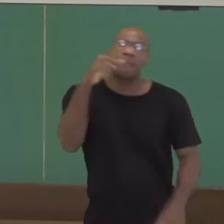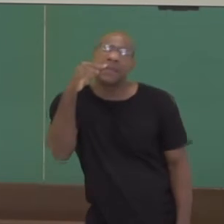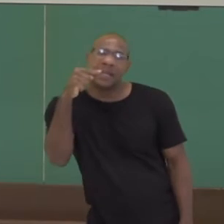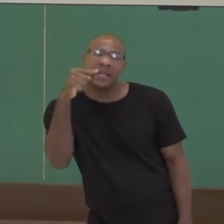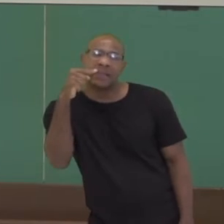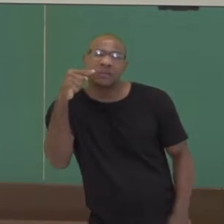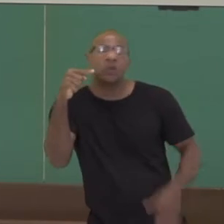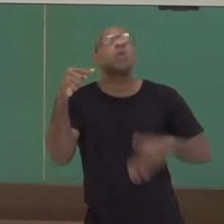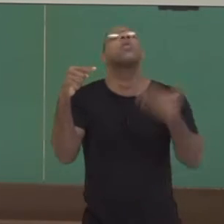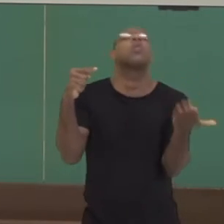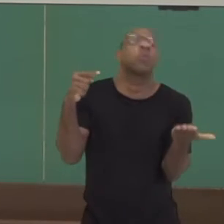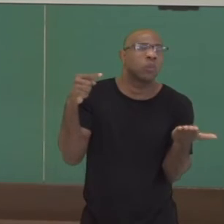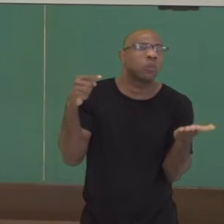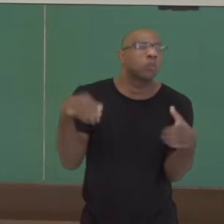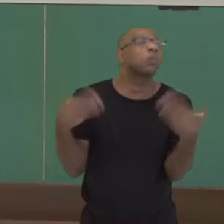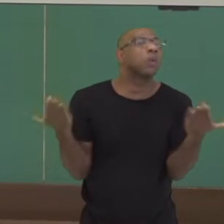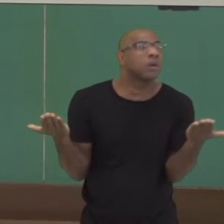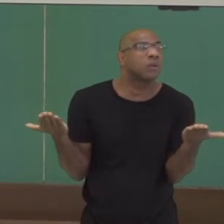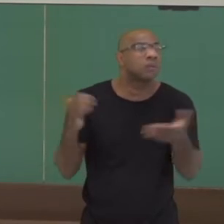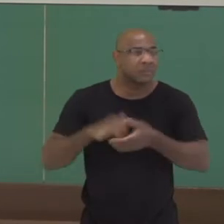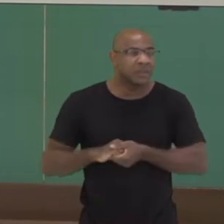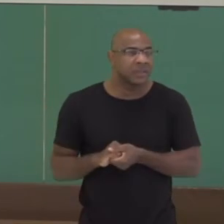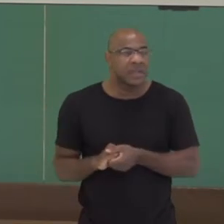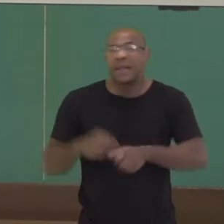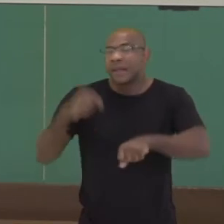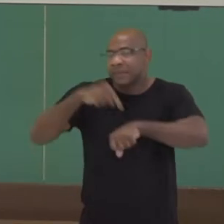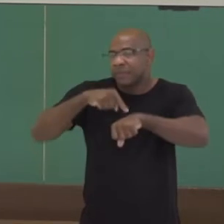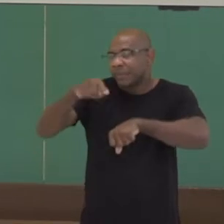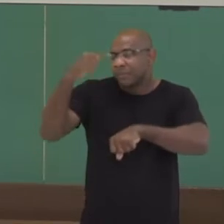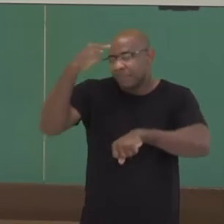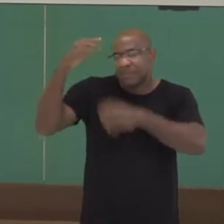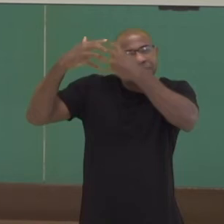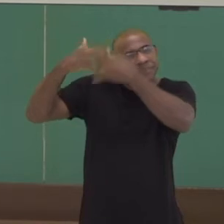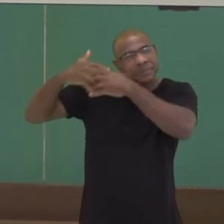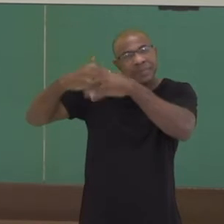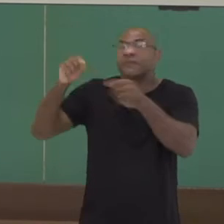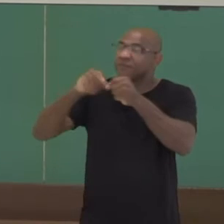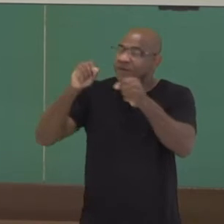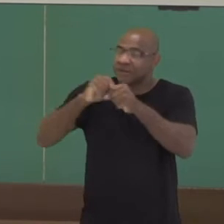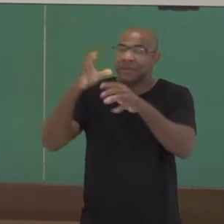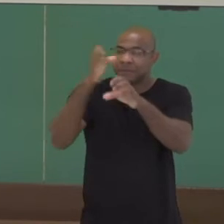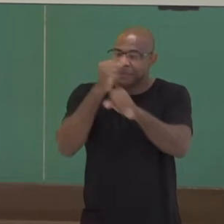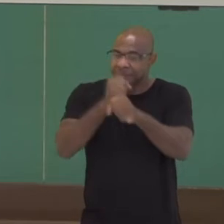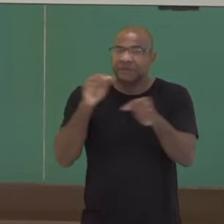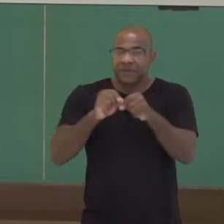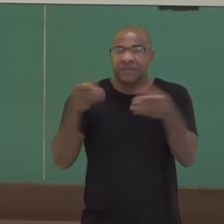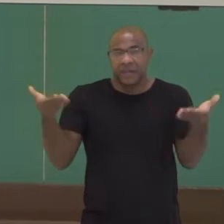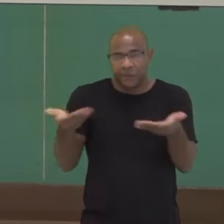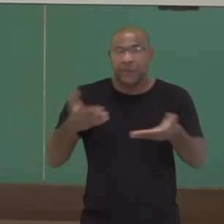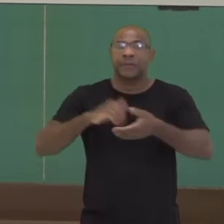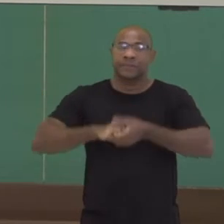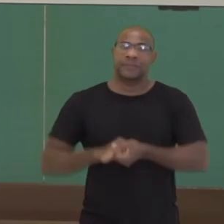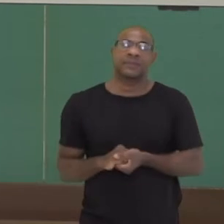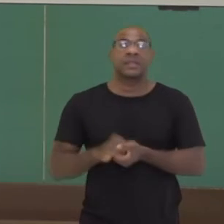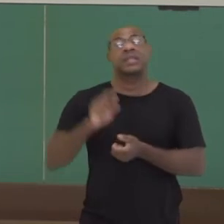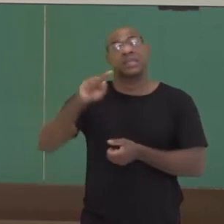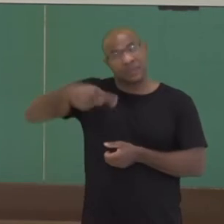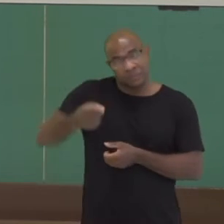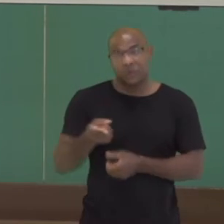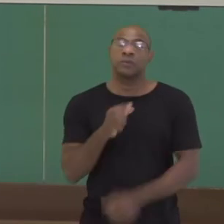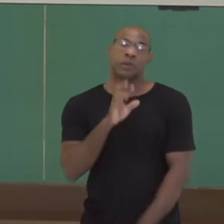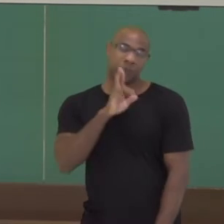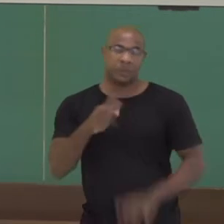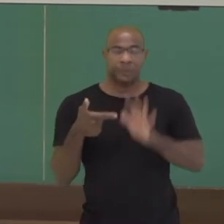operação de menos? Tá? Então, eu vou deixar você pensar um pouquinho e resolver o exercício. Na sequência, a professora